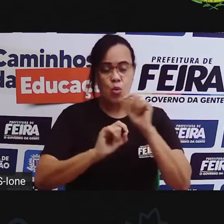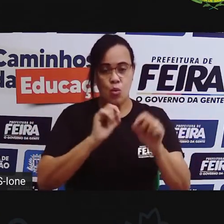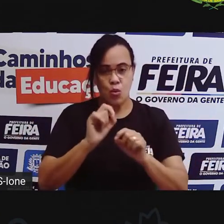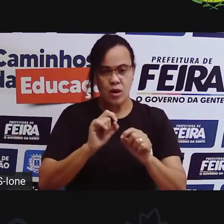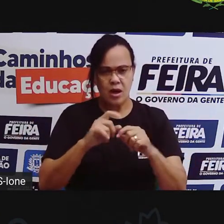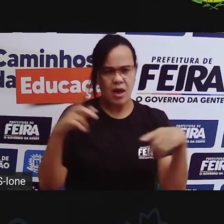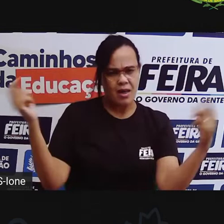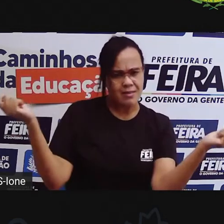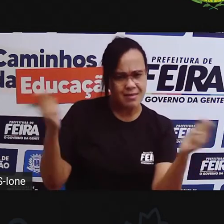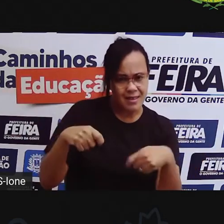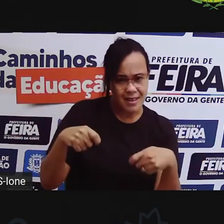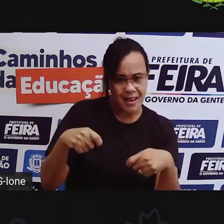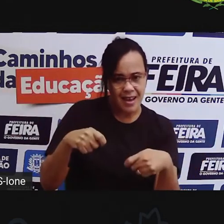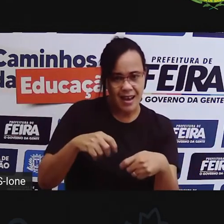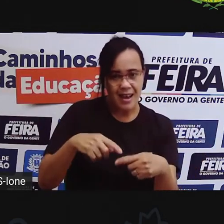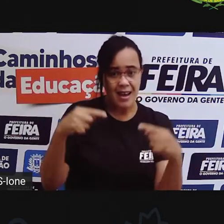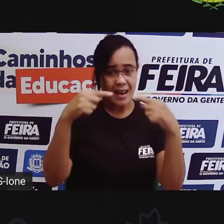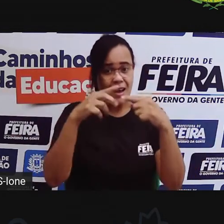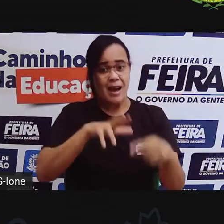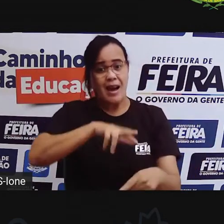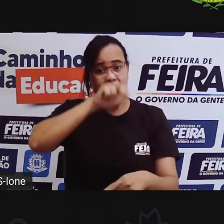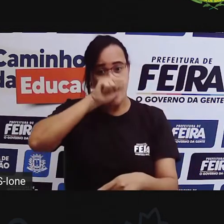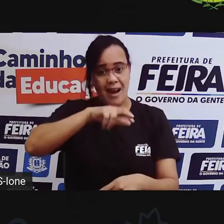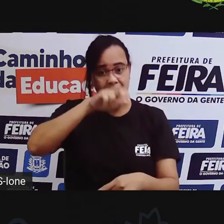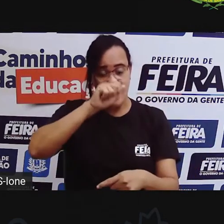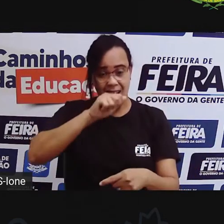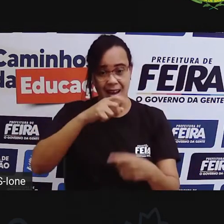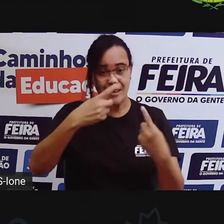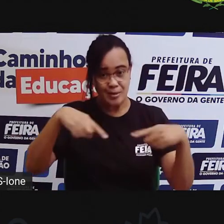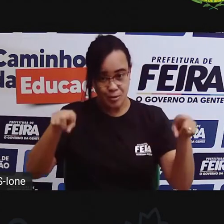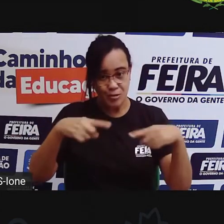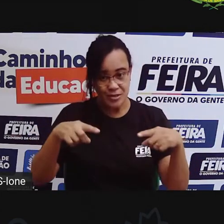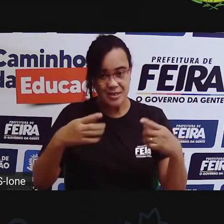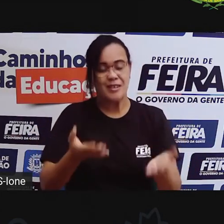ar? Vamos lá, meninada?